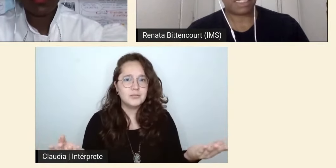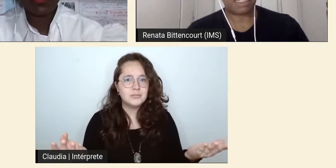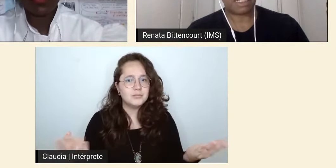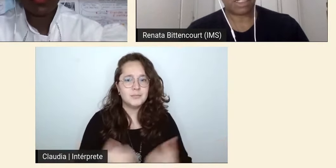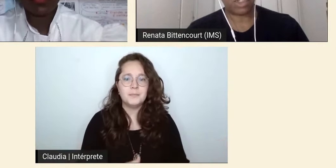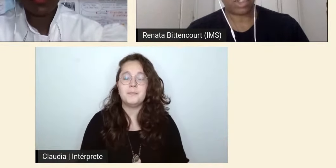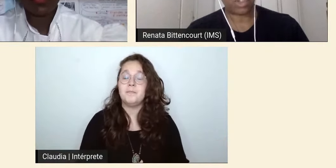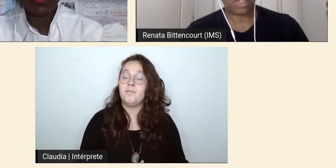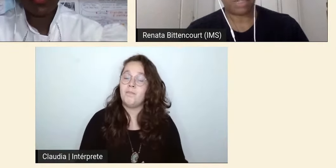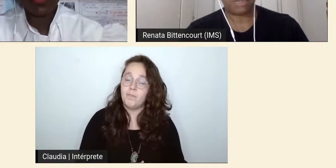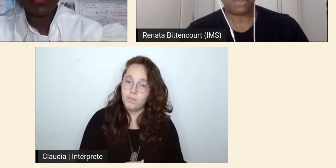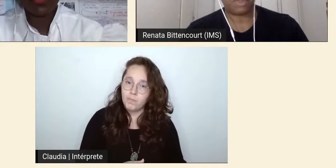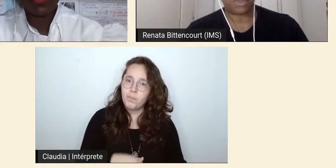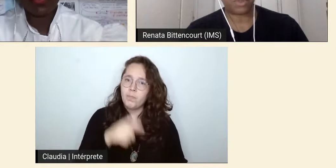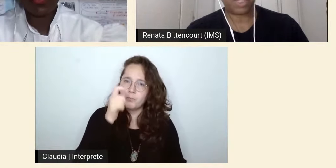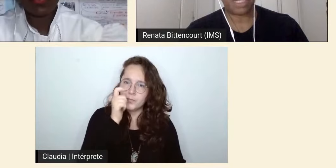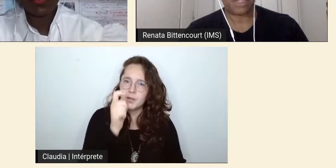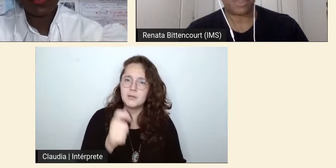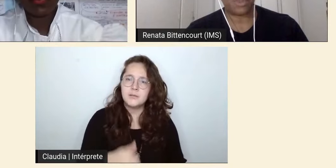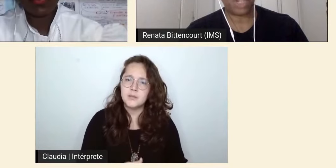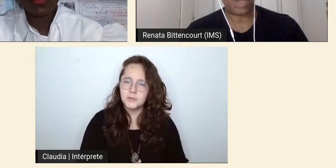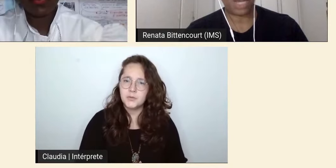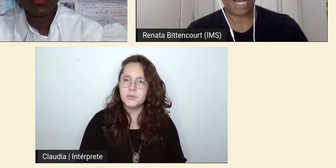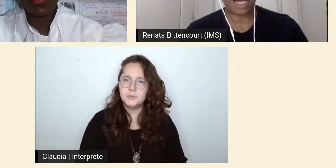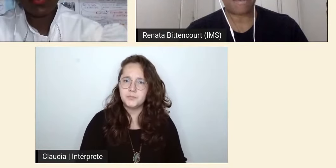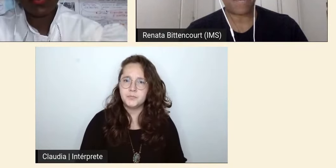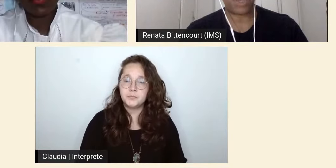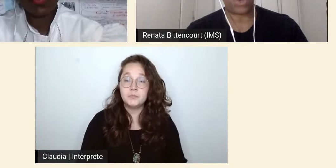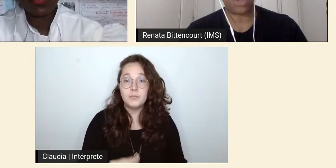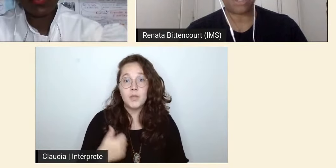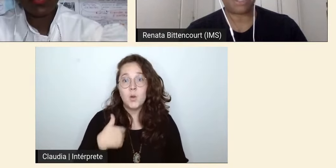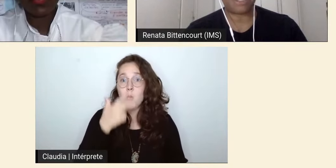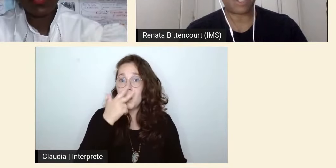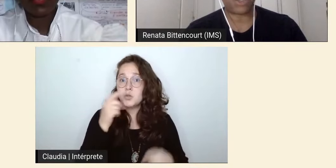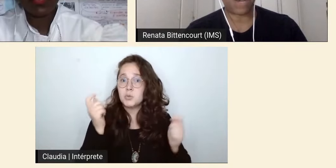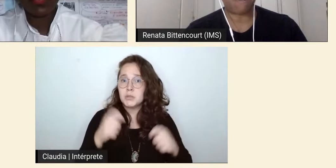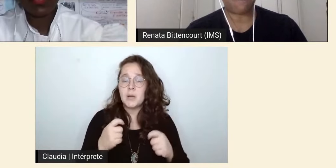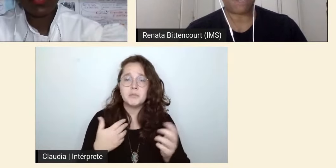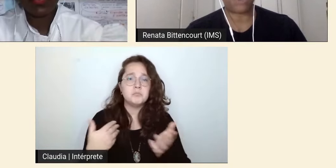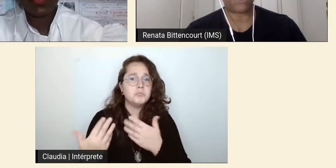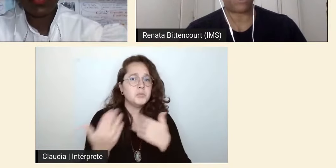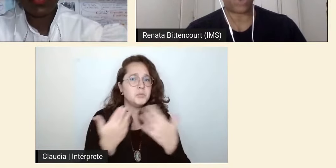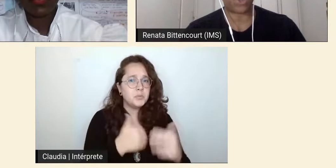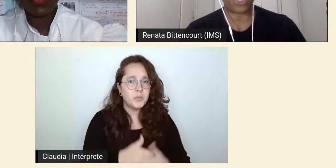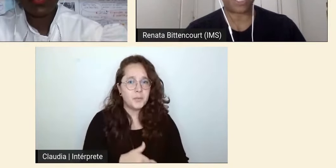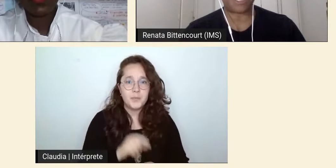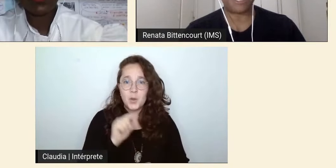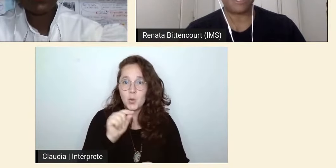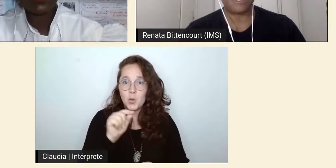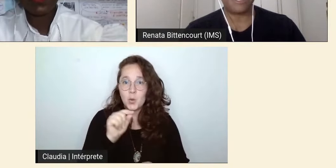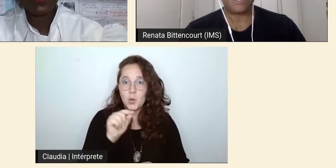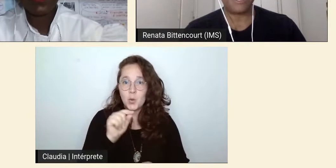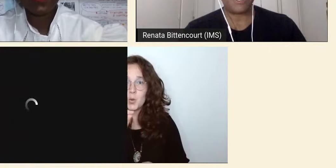É interessante, acho que vamos poder dialogar melhor, trazendo o Rafael de